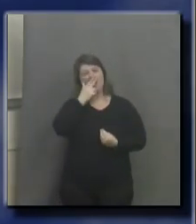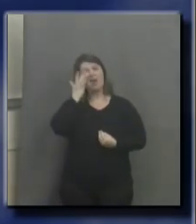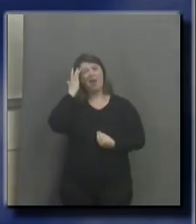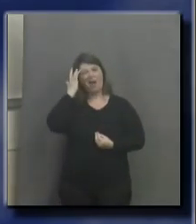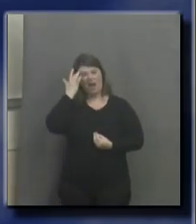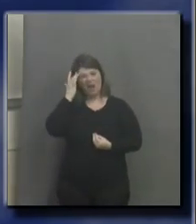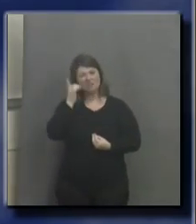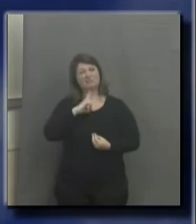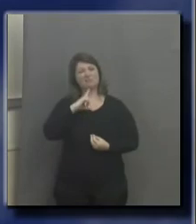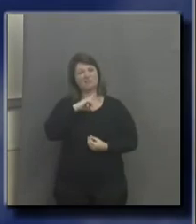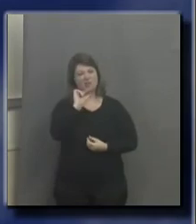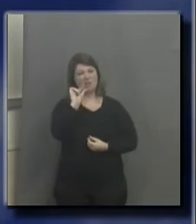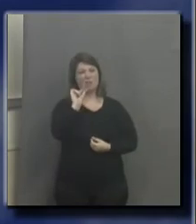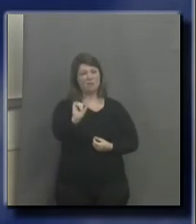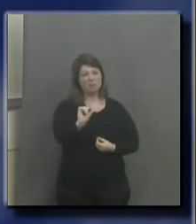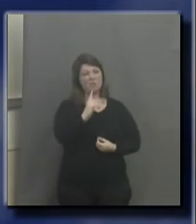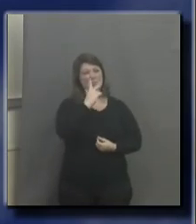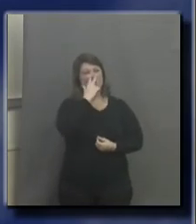pouco